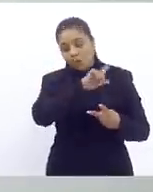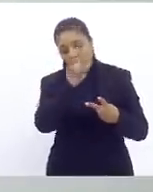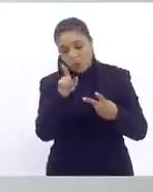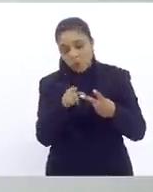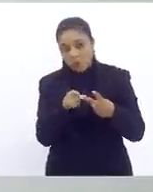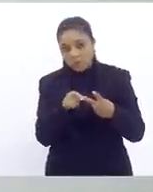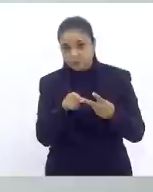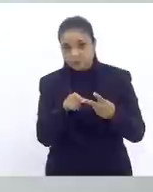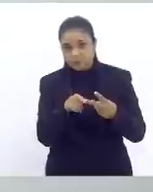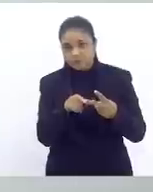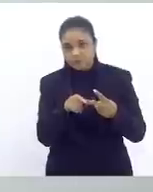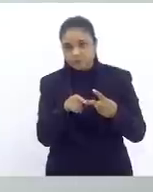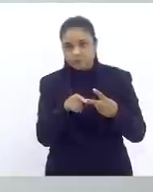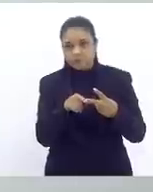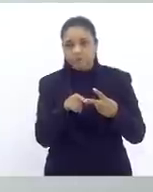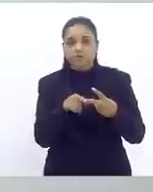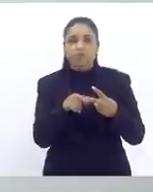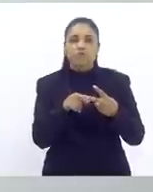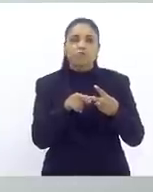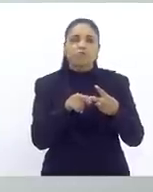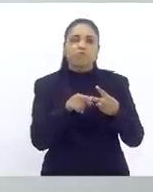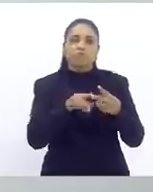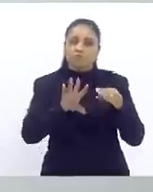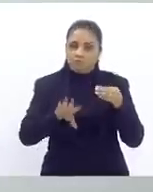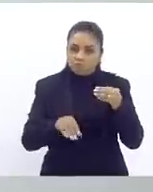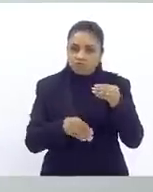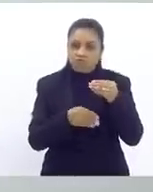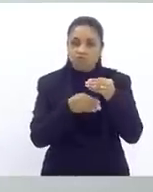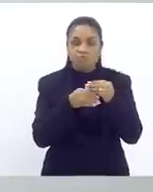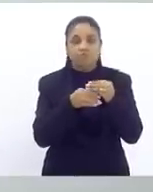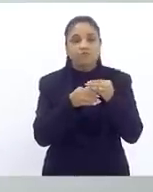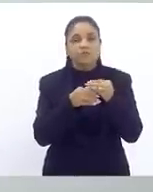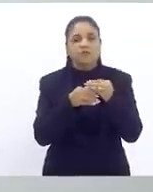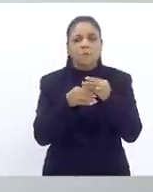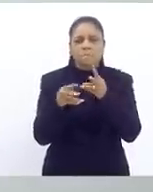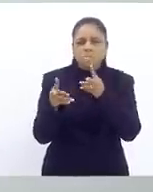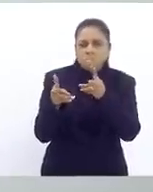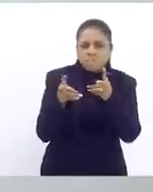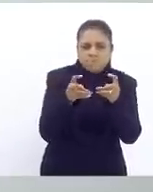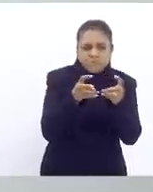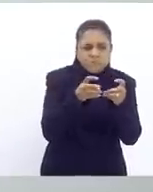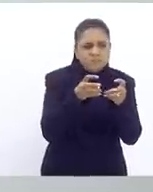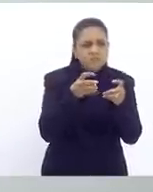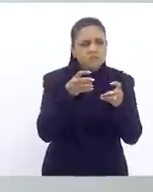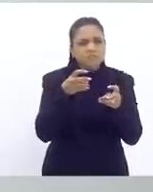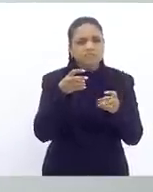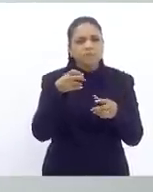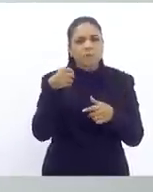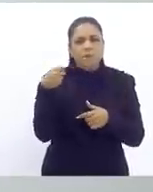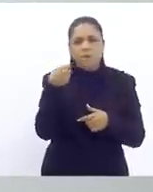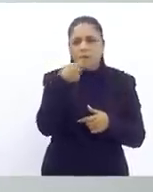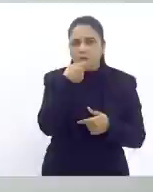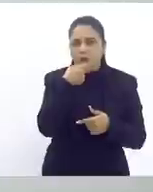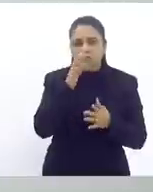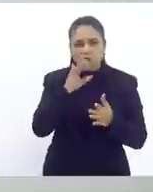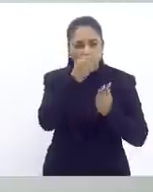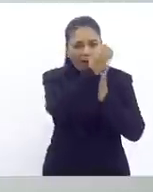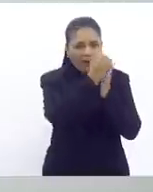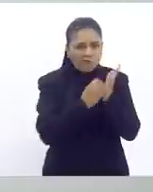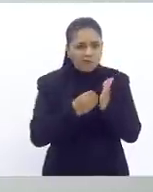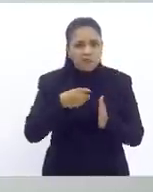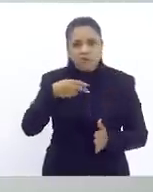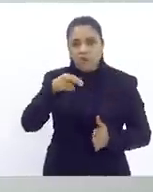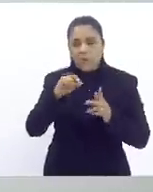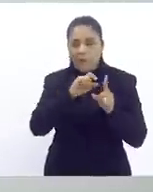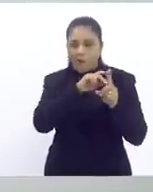lugar eu quero reiterar um aspecto que apareceu aqui em algumas falas que a gente já fez um ofício cobrando medidas sobre isso